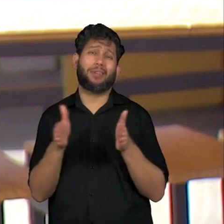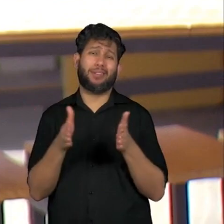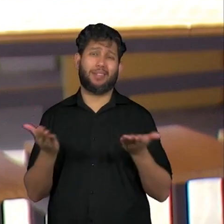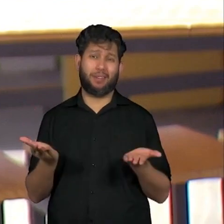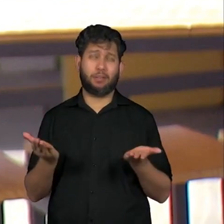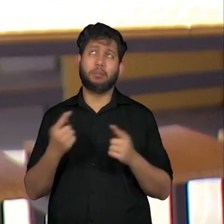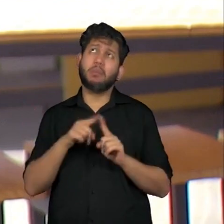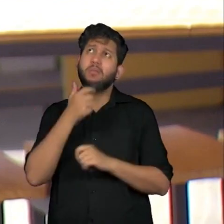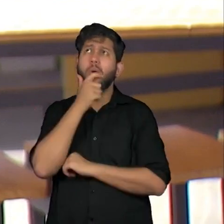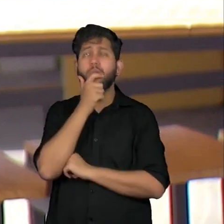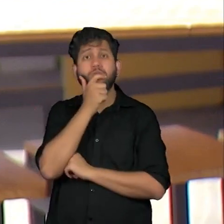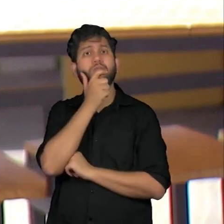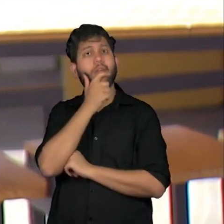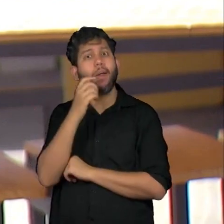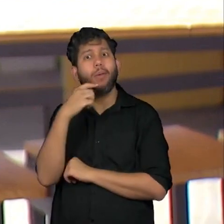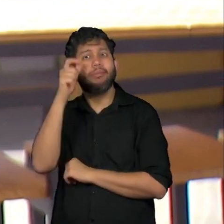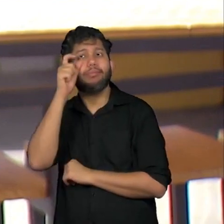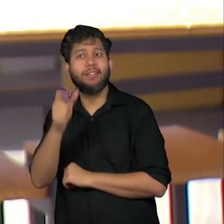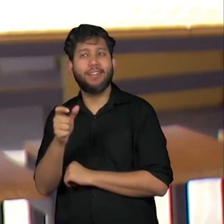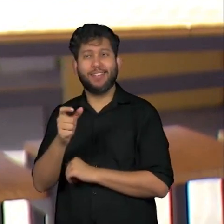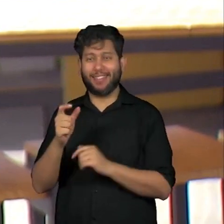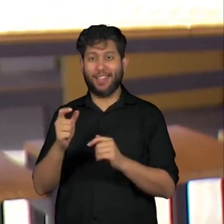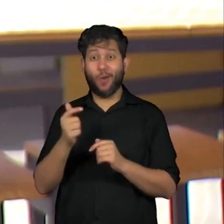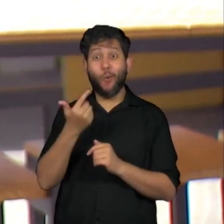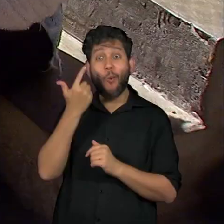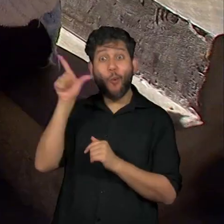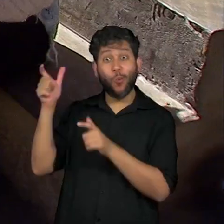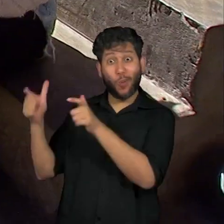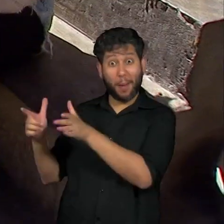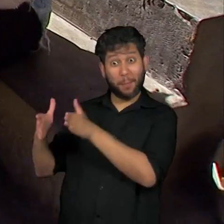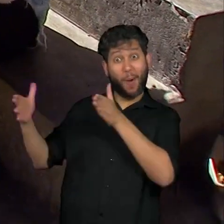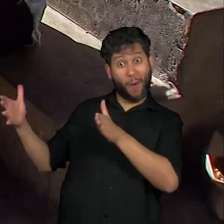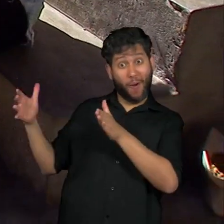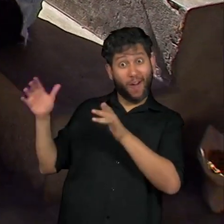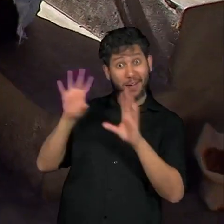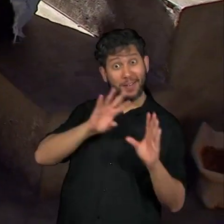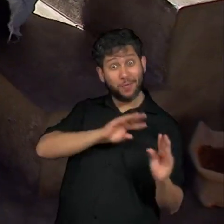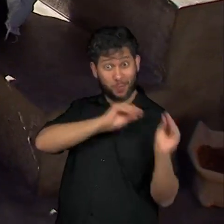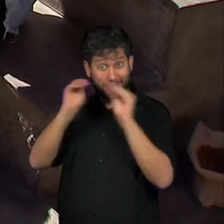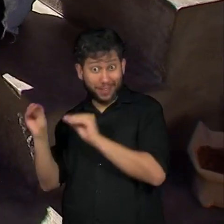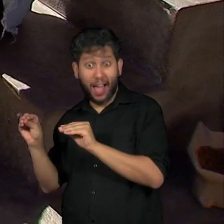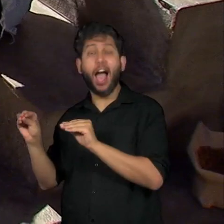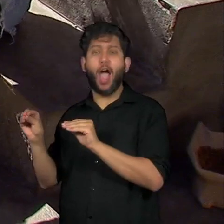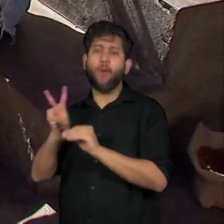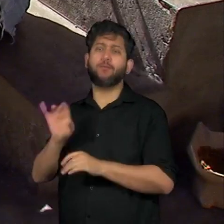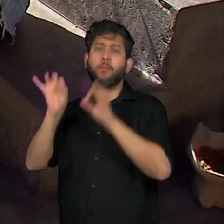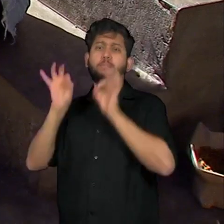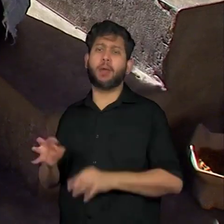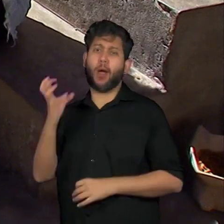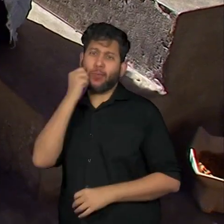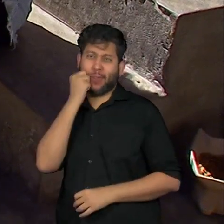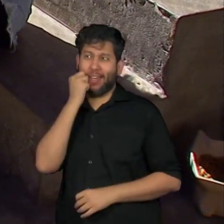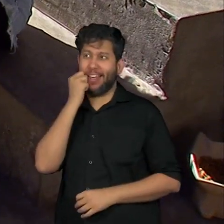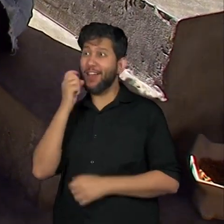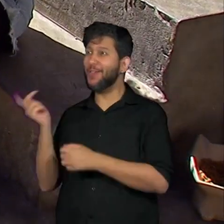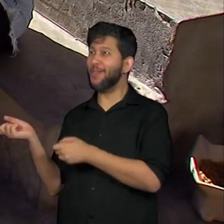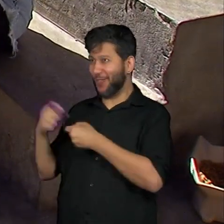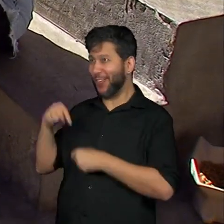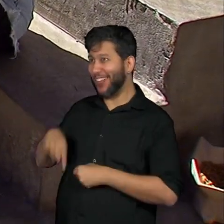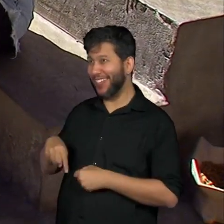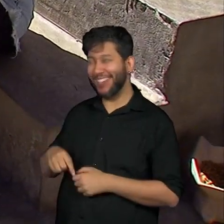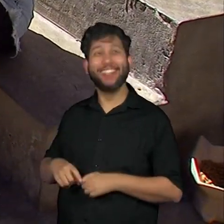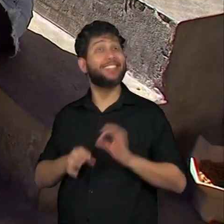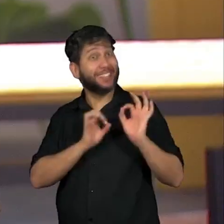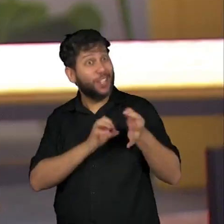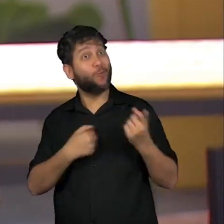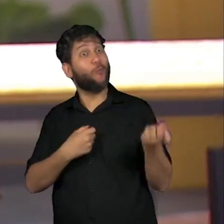eu super tenho interesse, né? Assim que eu mudar para um lugar maior, eu quero muito adotar. E aí você considera voltar aqui para ver? Com